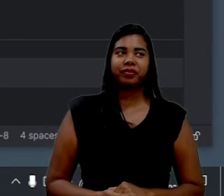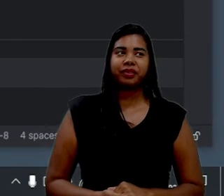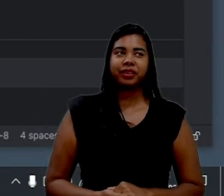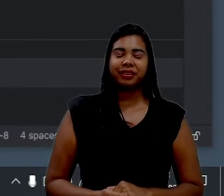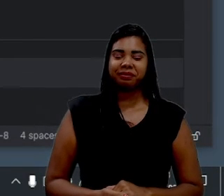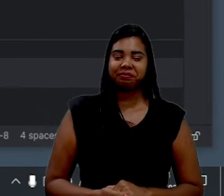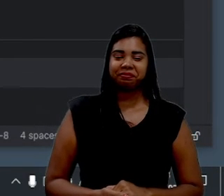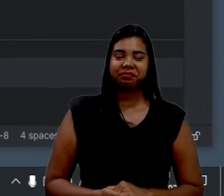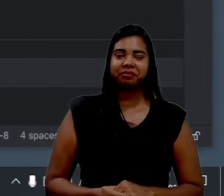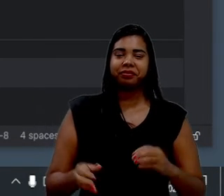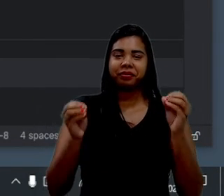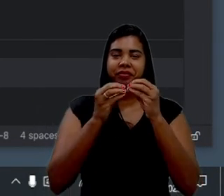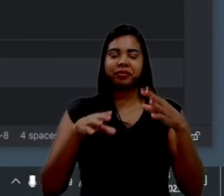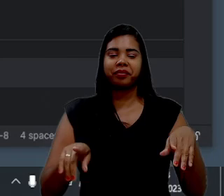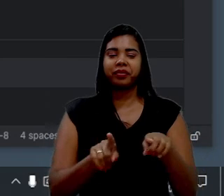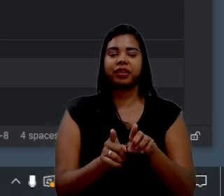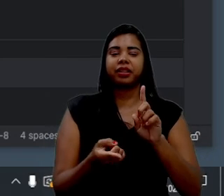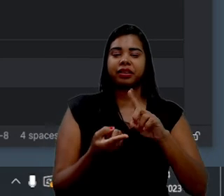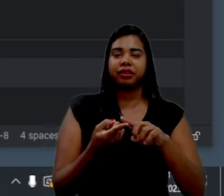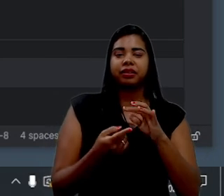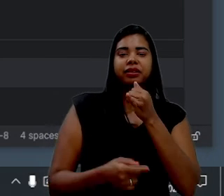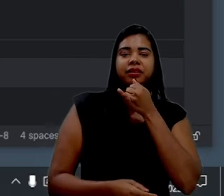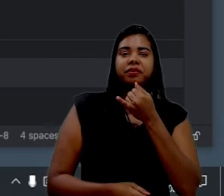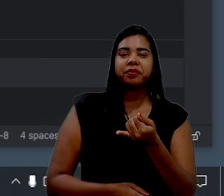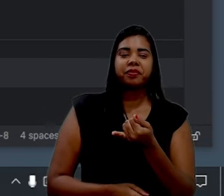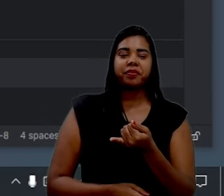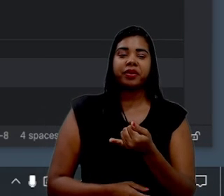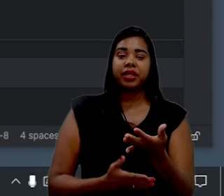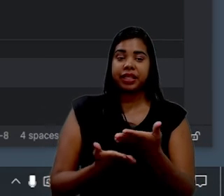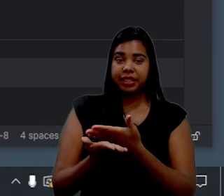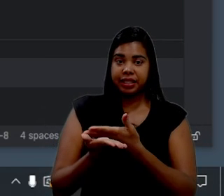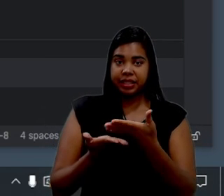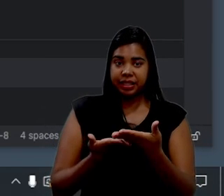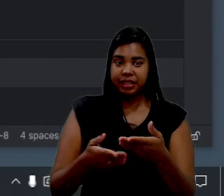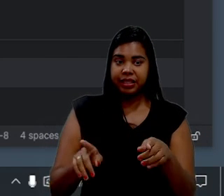Então a gente vai criar a página inicial